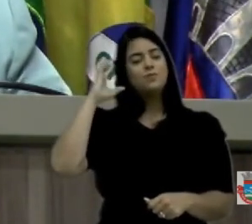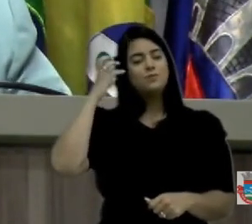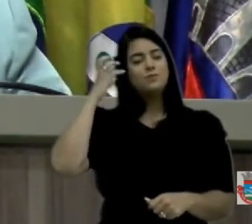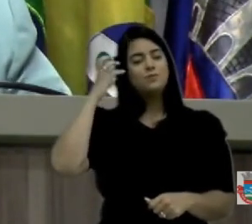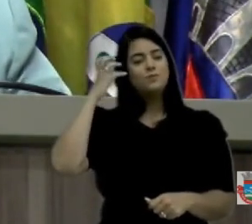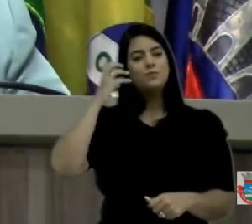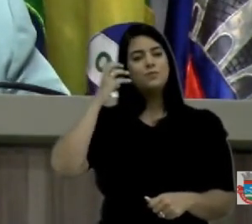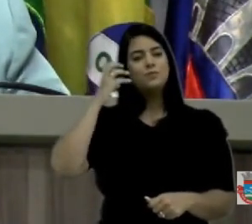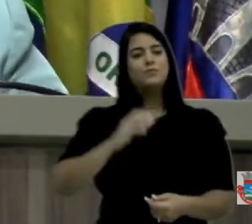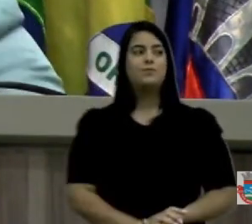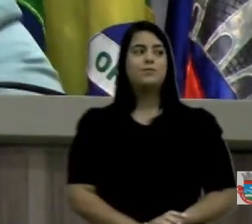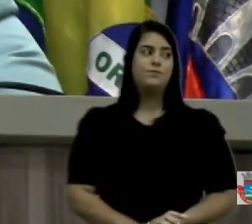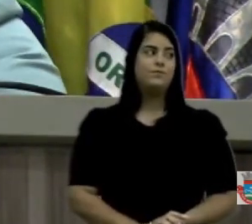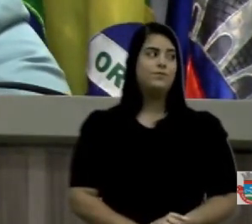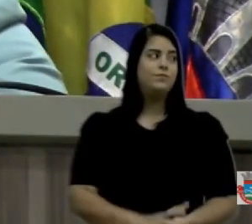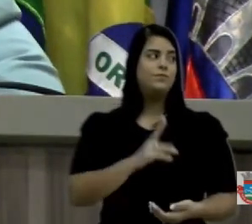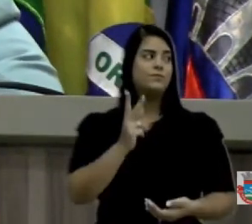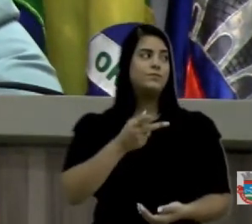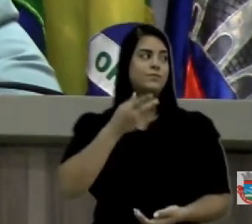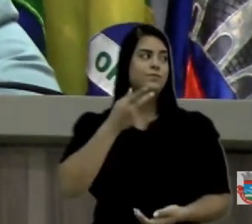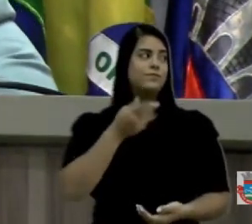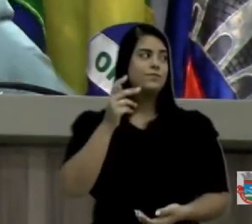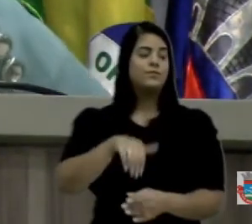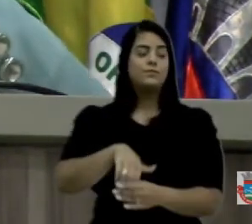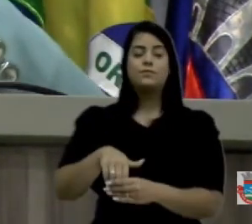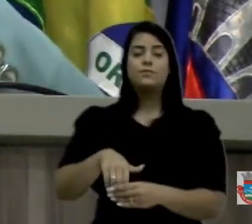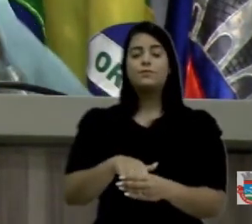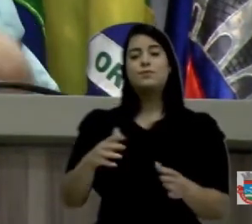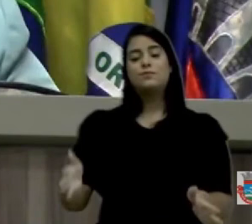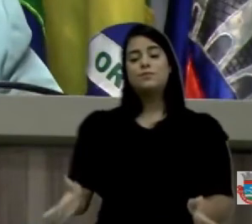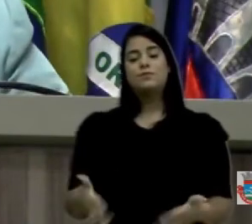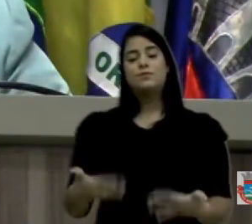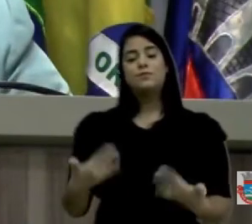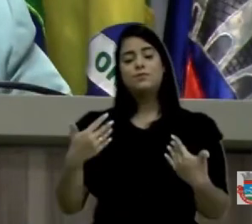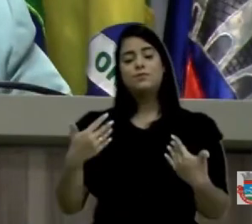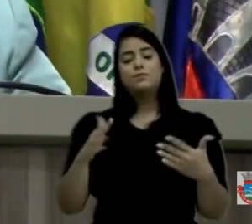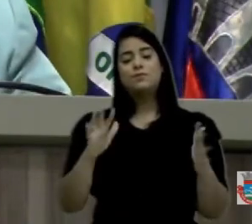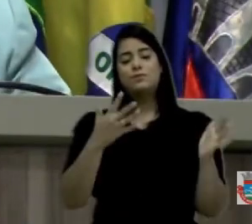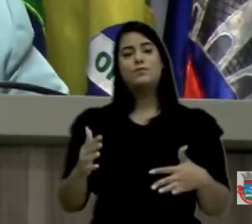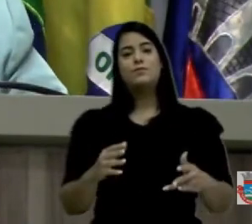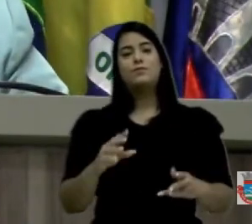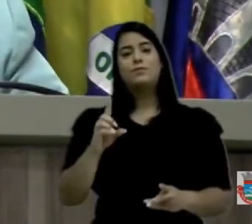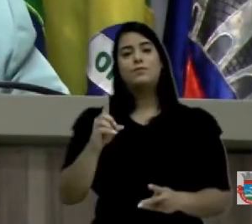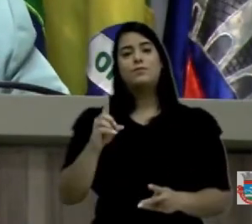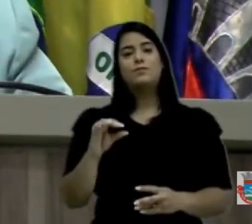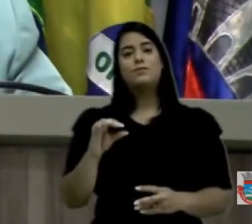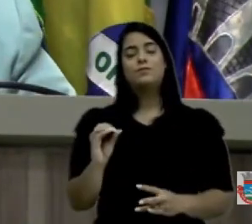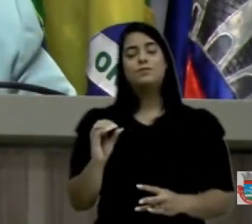e quero falar dos votos e felicitações que coloquei hoje para